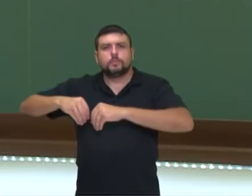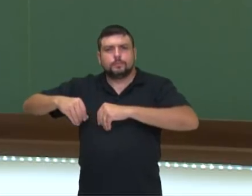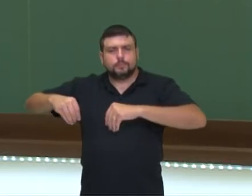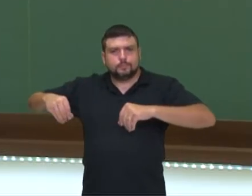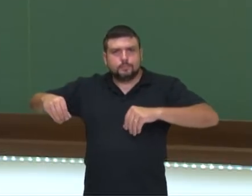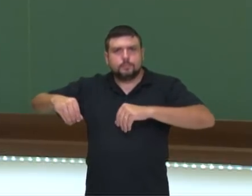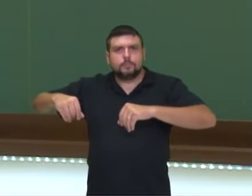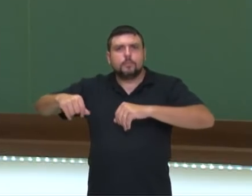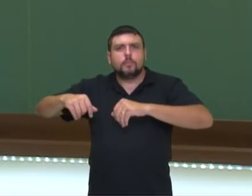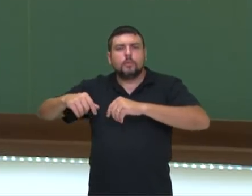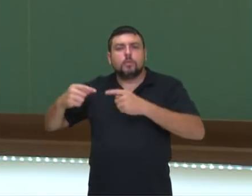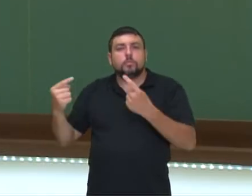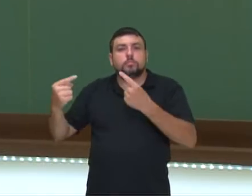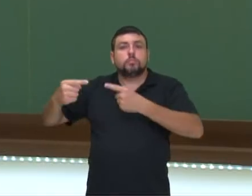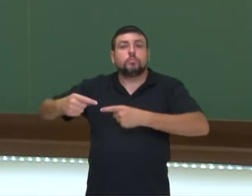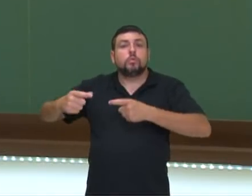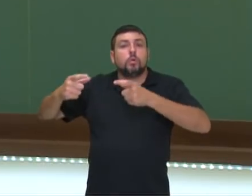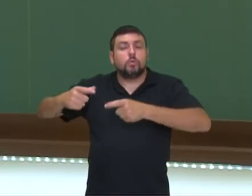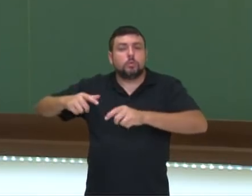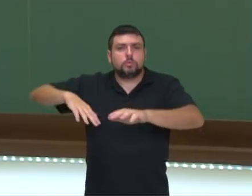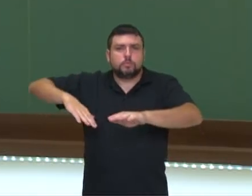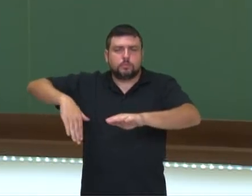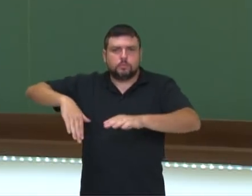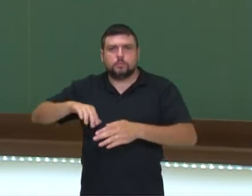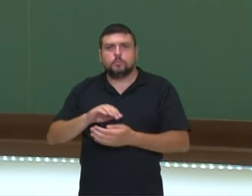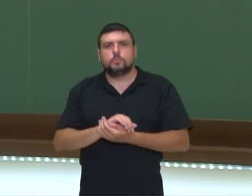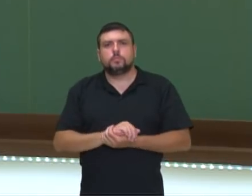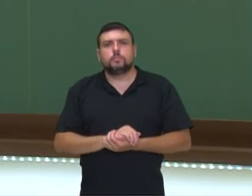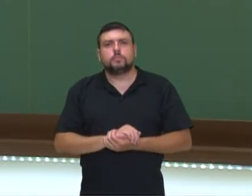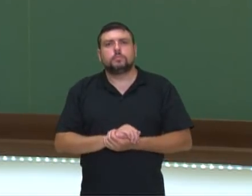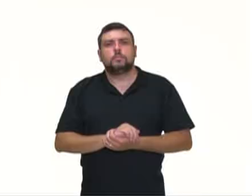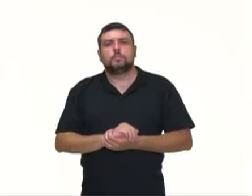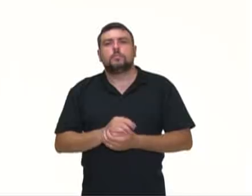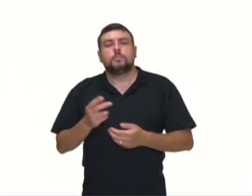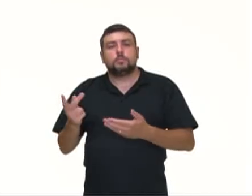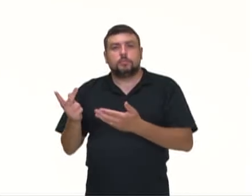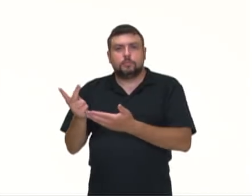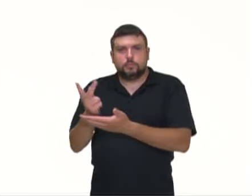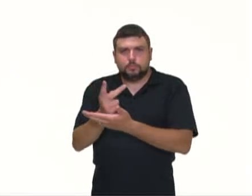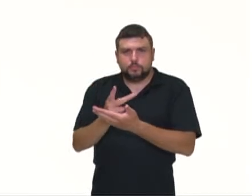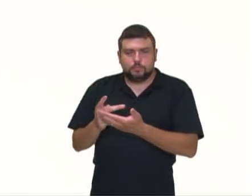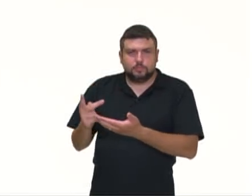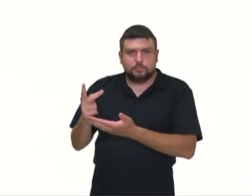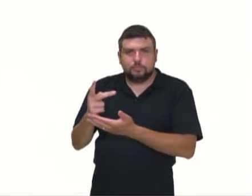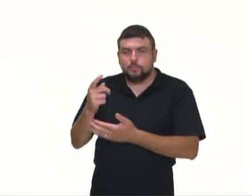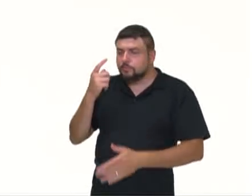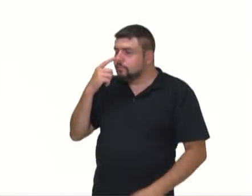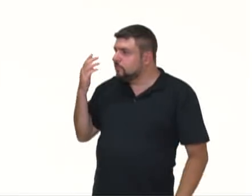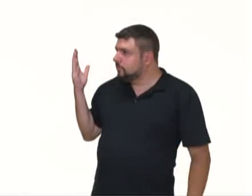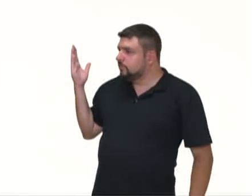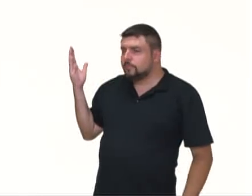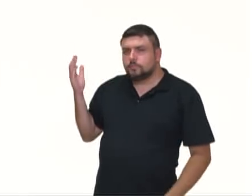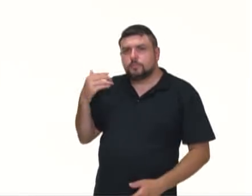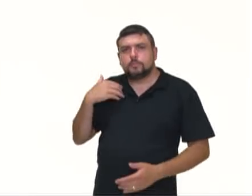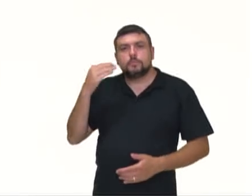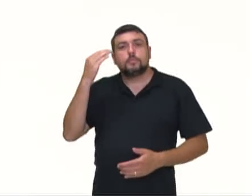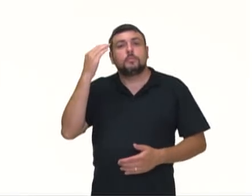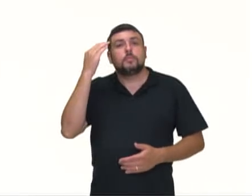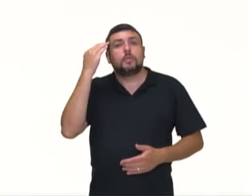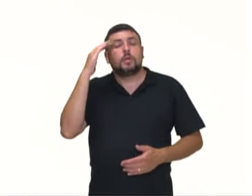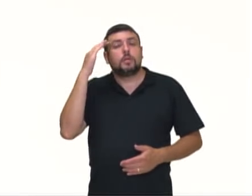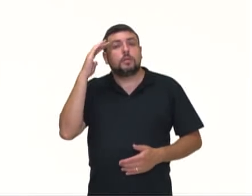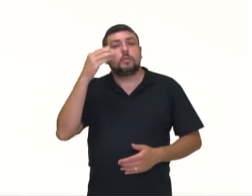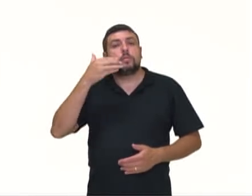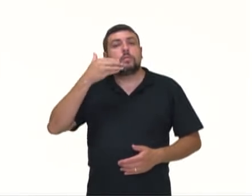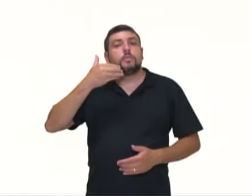disputado na praia. Aqui uma imagem, aqui, um desenho, para a gente entender melhor também